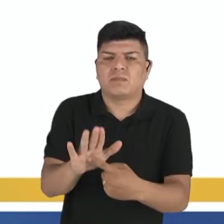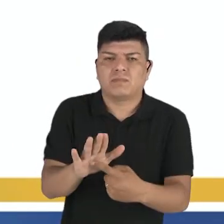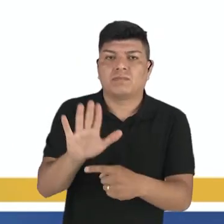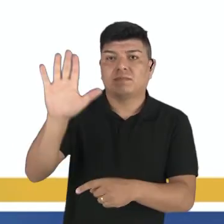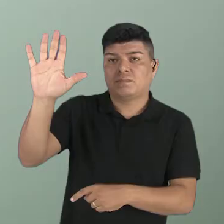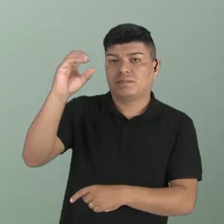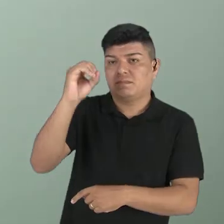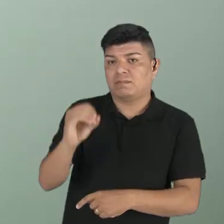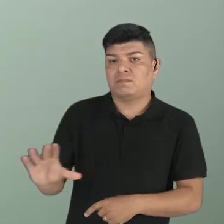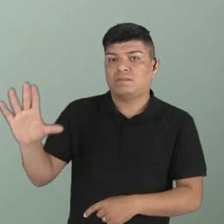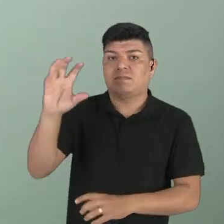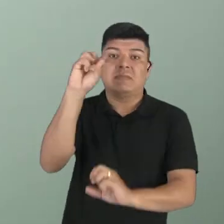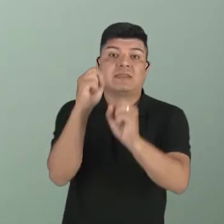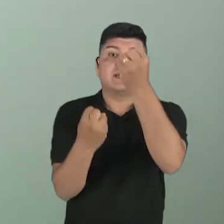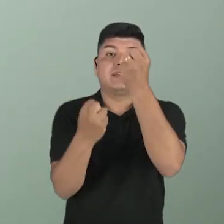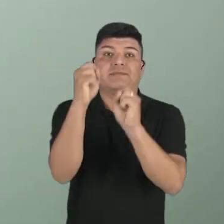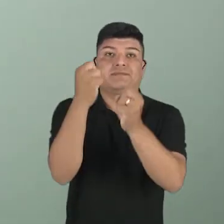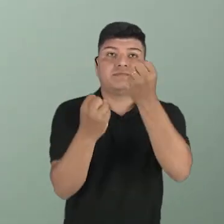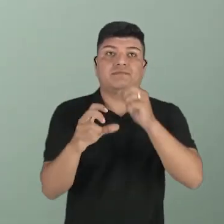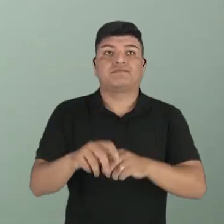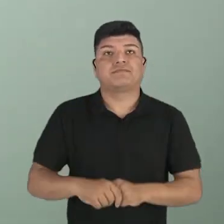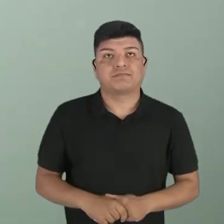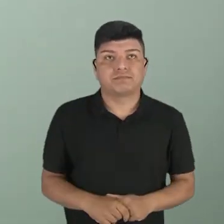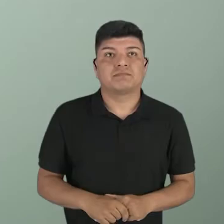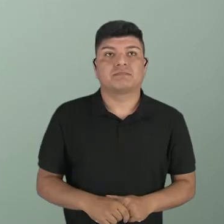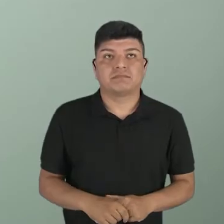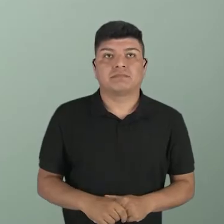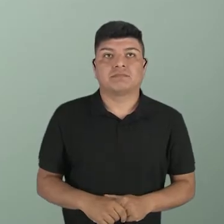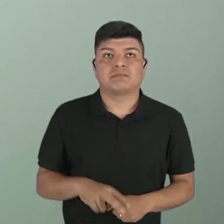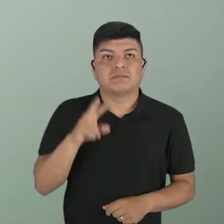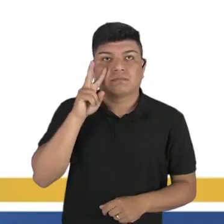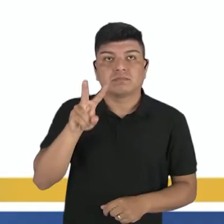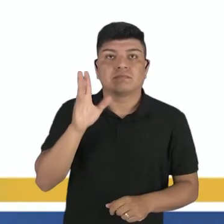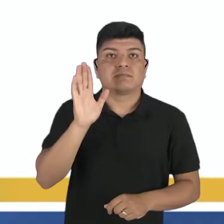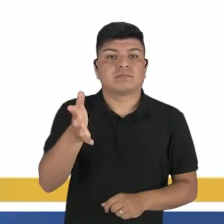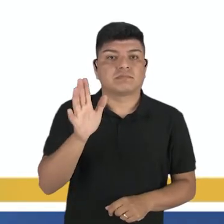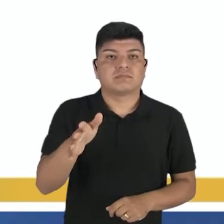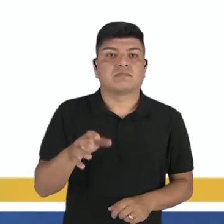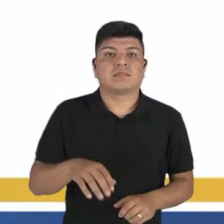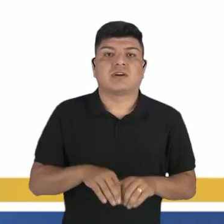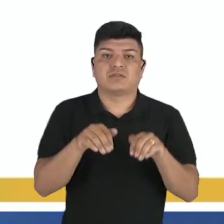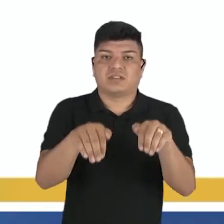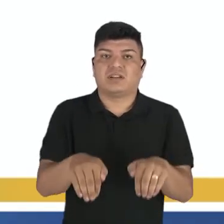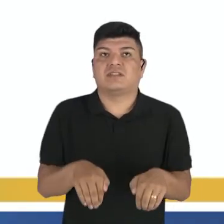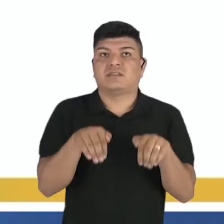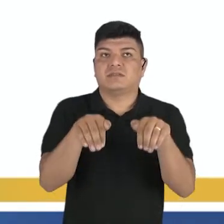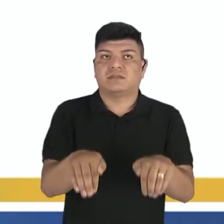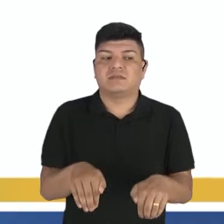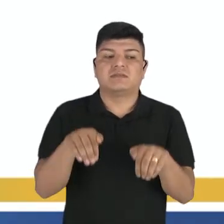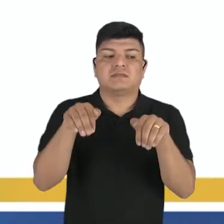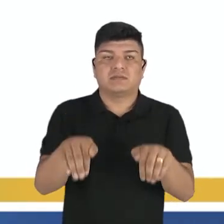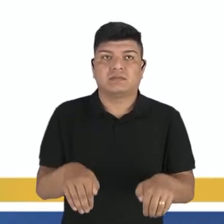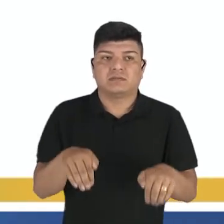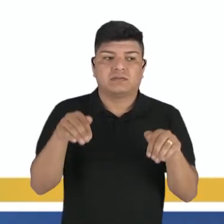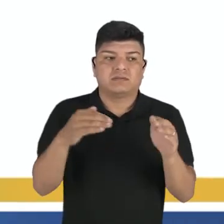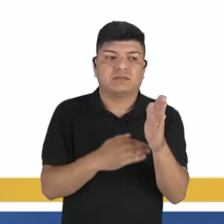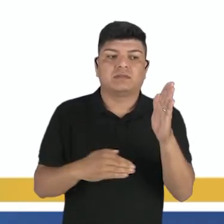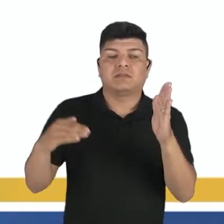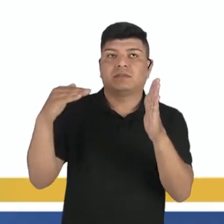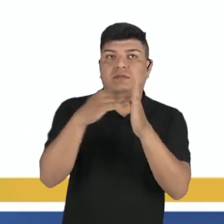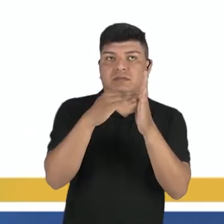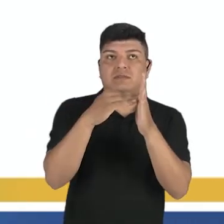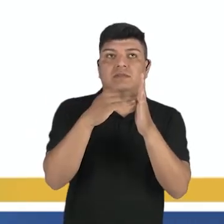lá na Oceania na questão da industrialização? Como vocês podem ver, eu já coloquei aí, né, a Austrália e a Nova Zelândia. A Austrália